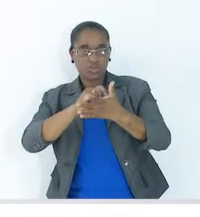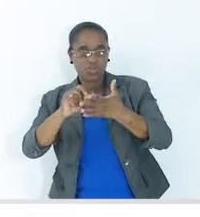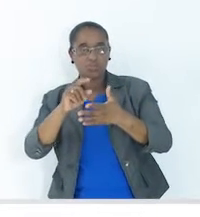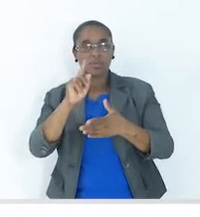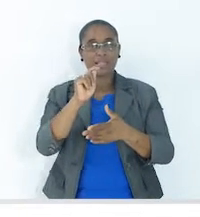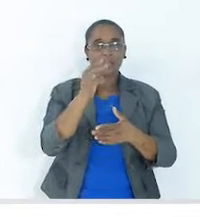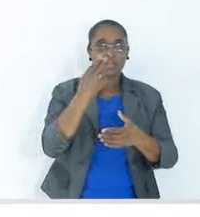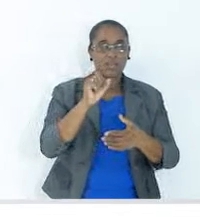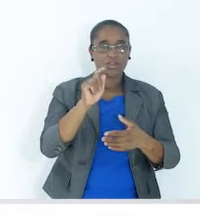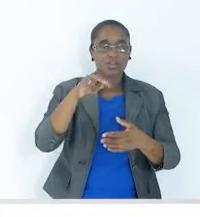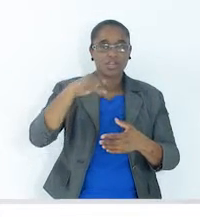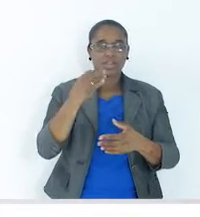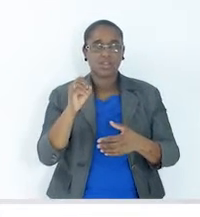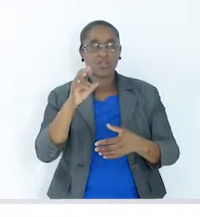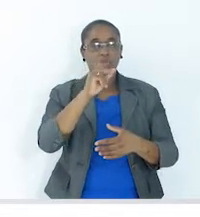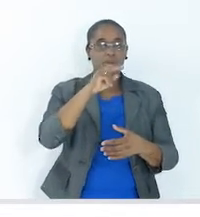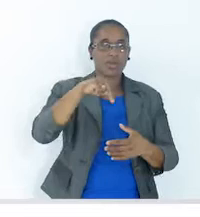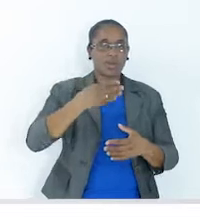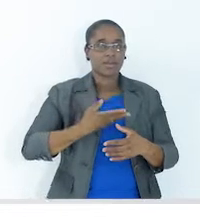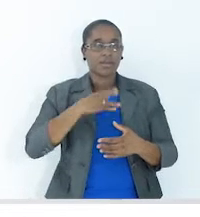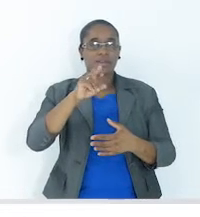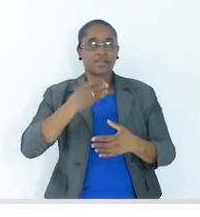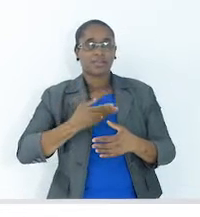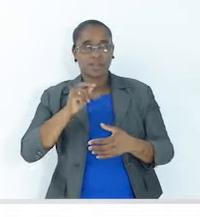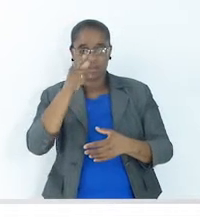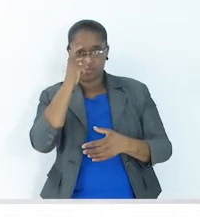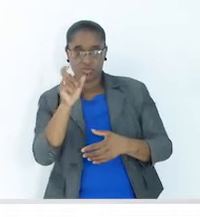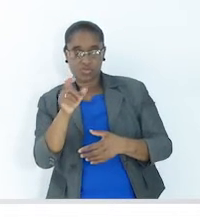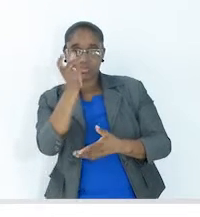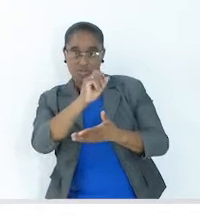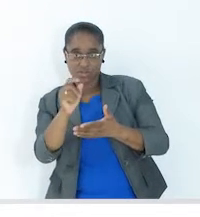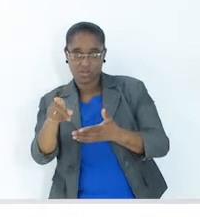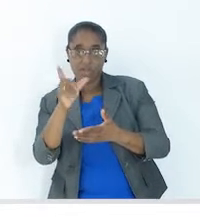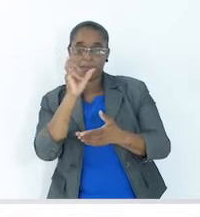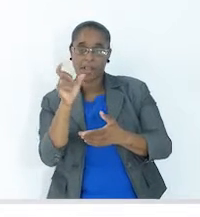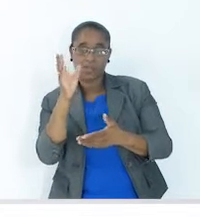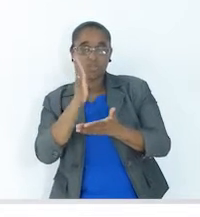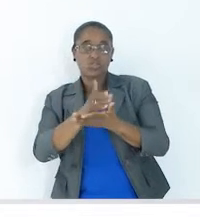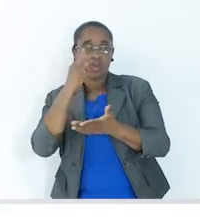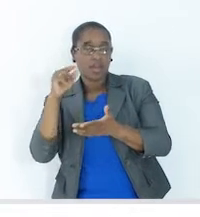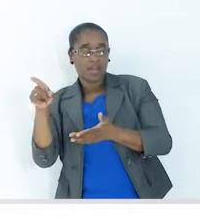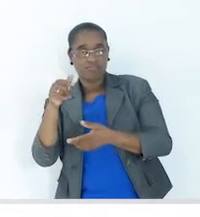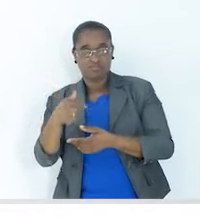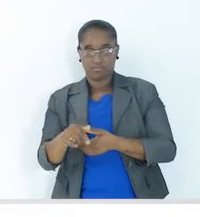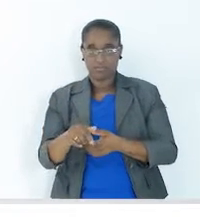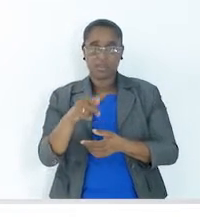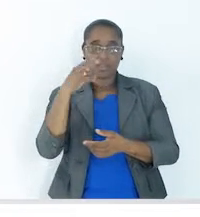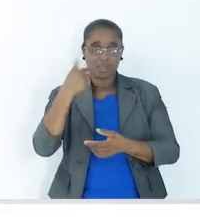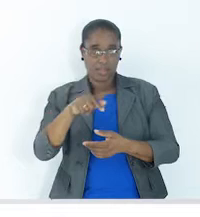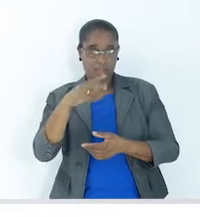Andrade, cujas palavras só lhe pertencem. Por isso, terás que procurar algum vocabulário. Se tiveres